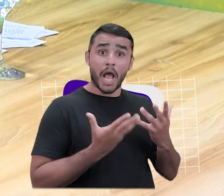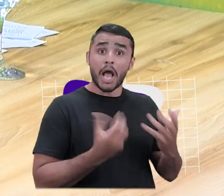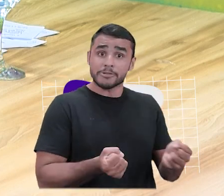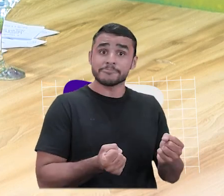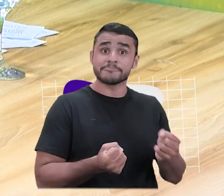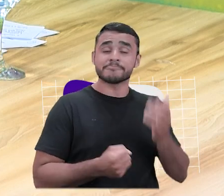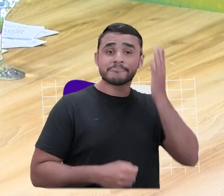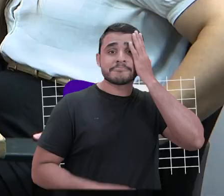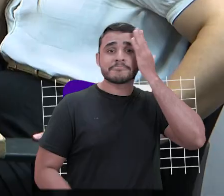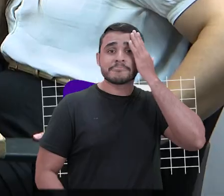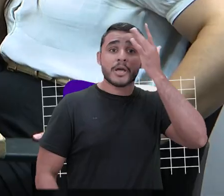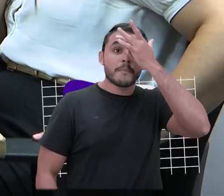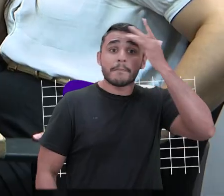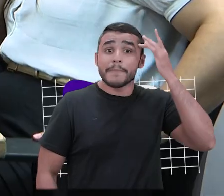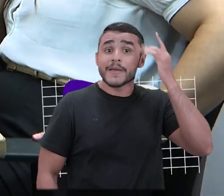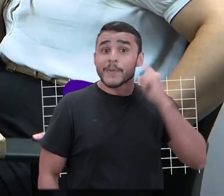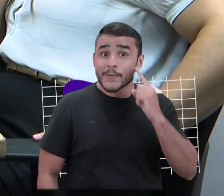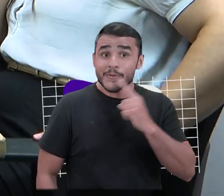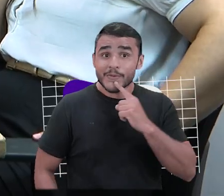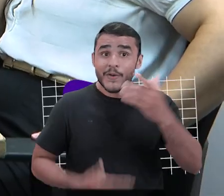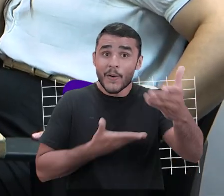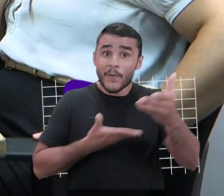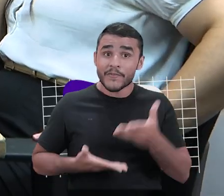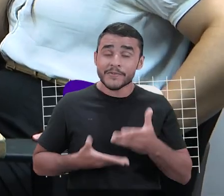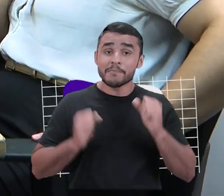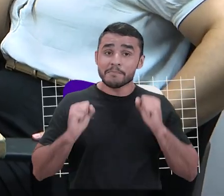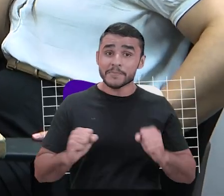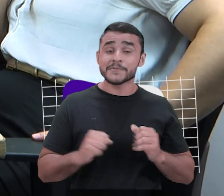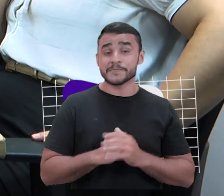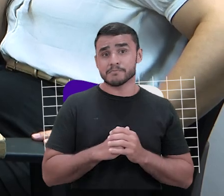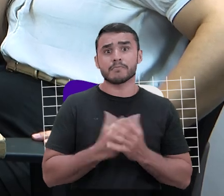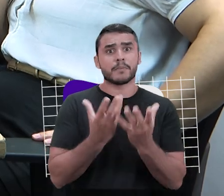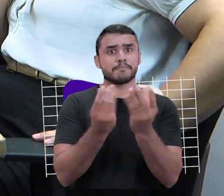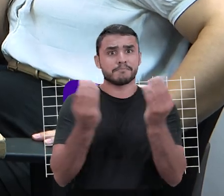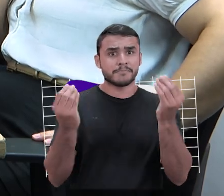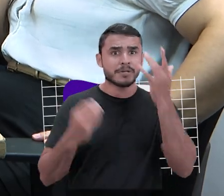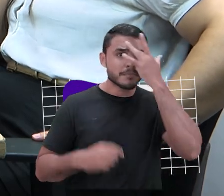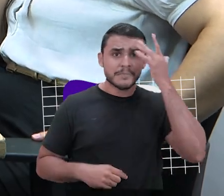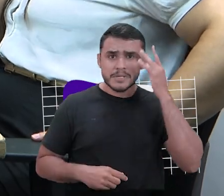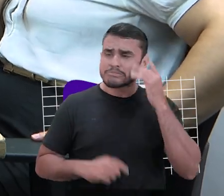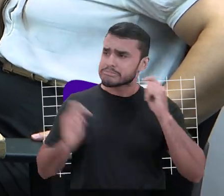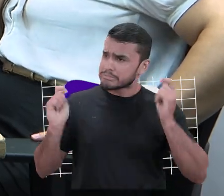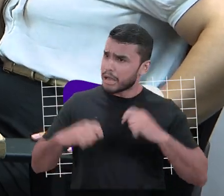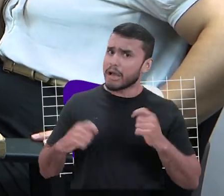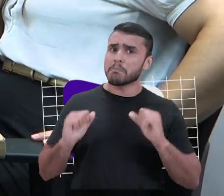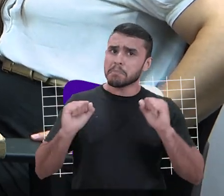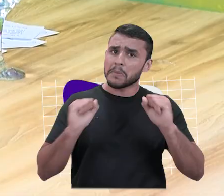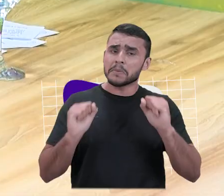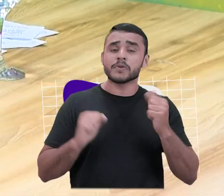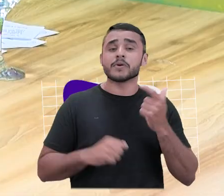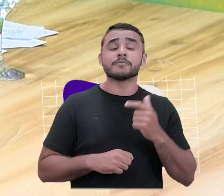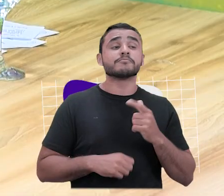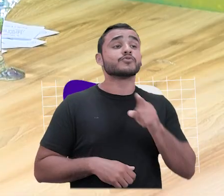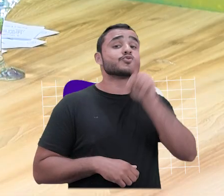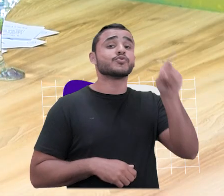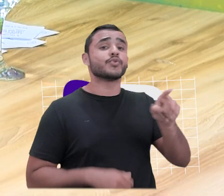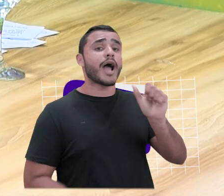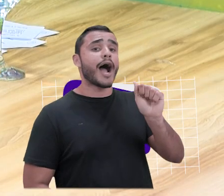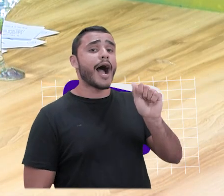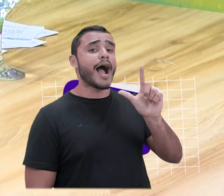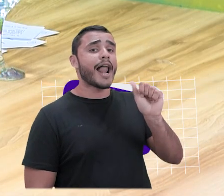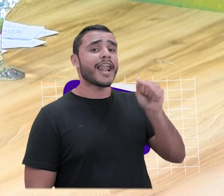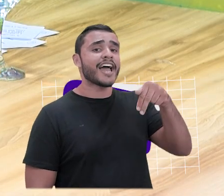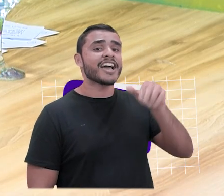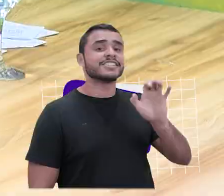complicado, A minha amiga. indicação. Tá complicado. Não, mas eu tenho certeza que tem muita gente importante na sua história que me Mas diga inspirou aí, a também. pessoa que você quer que eu traga